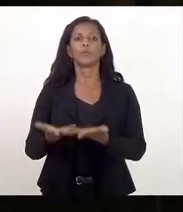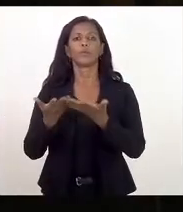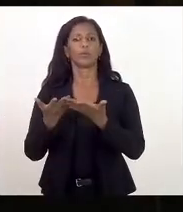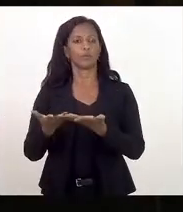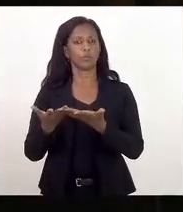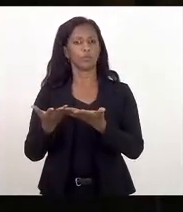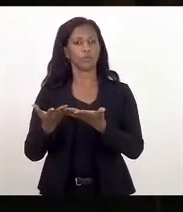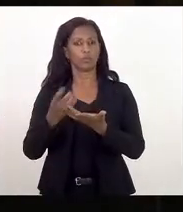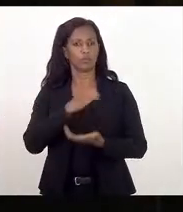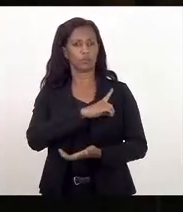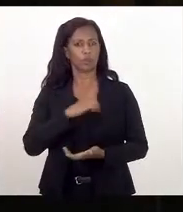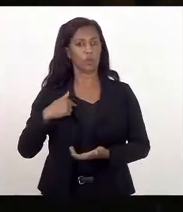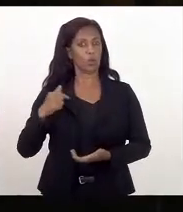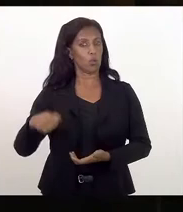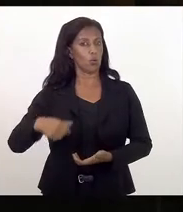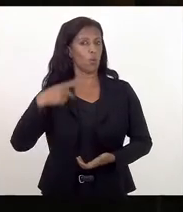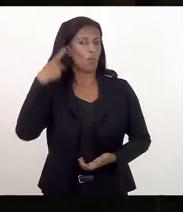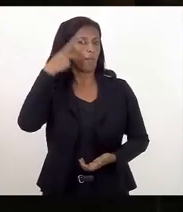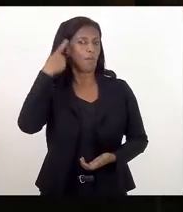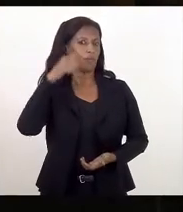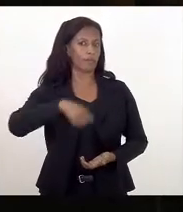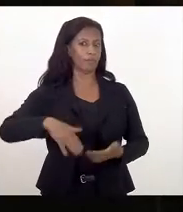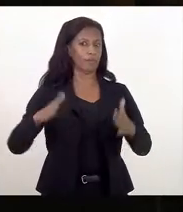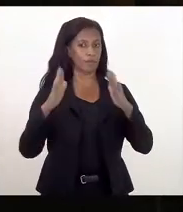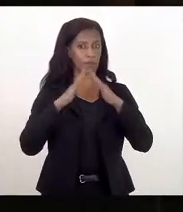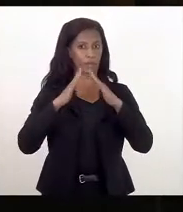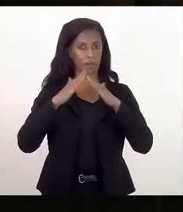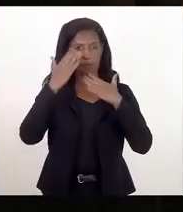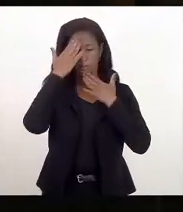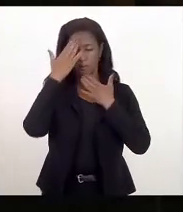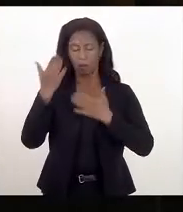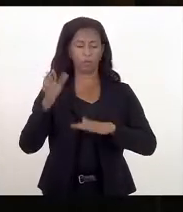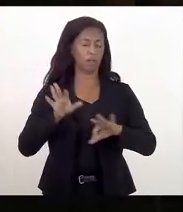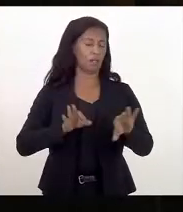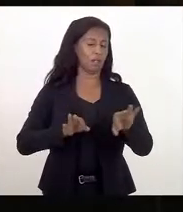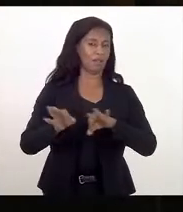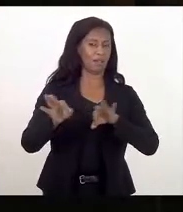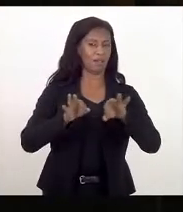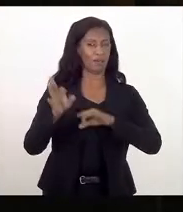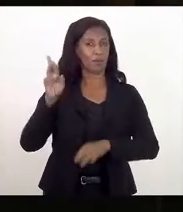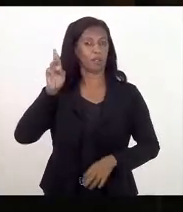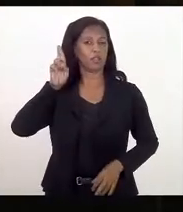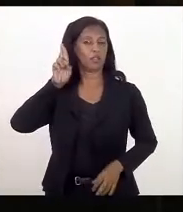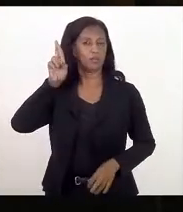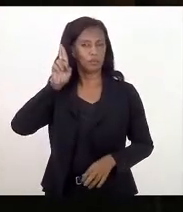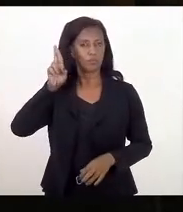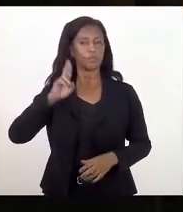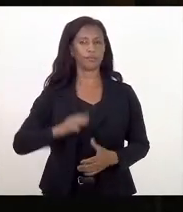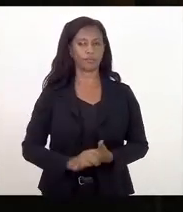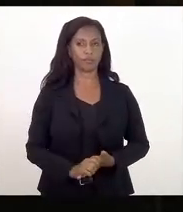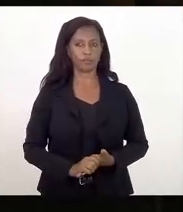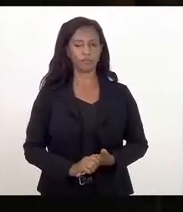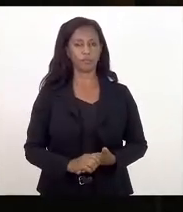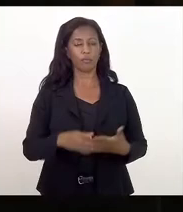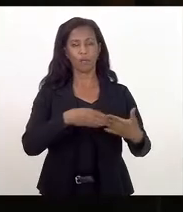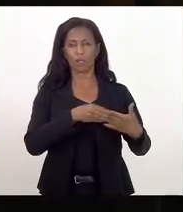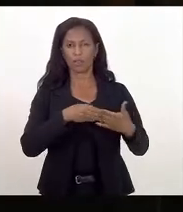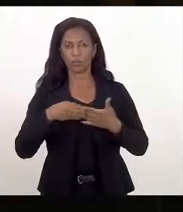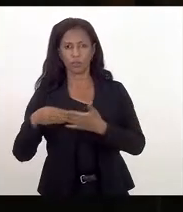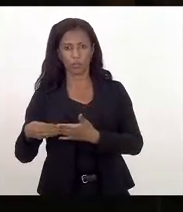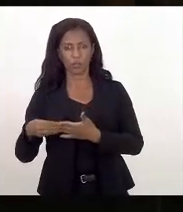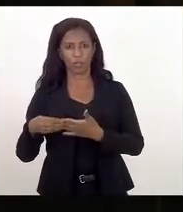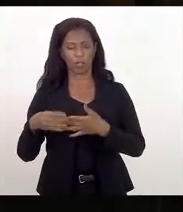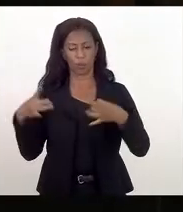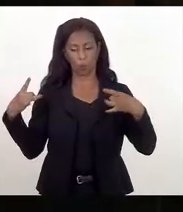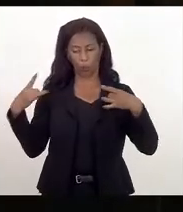como parlamentar nesta Casa, eu agradeço a forma responsável, diligente e